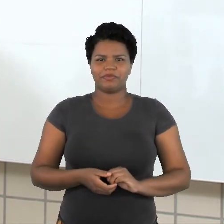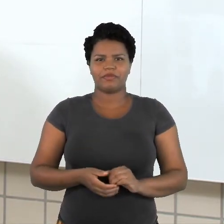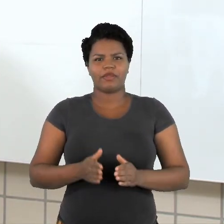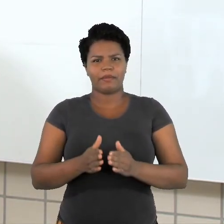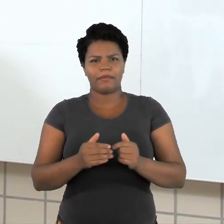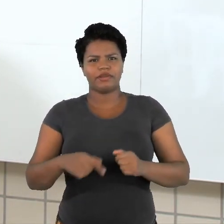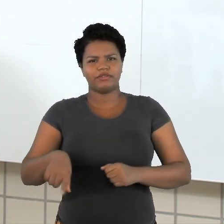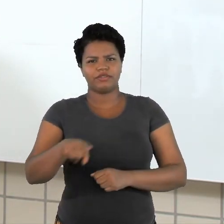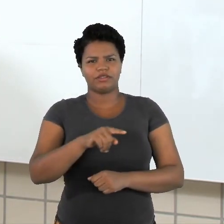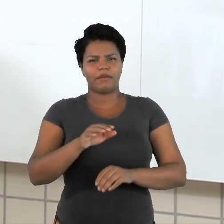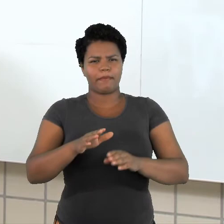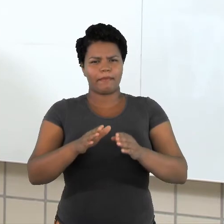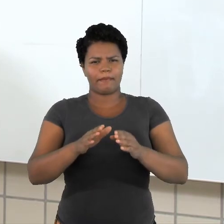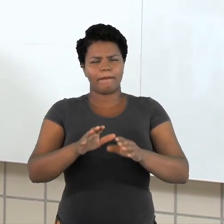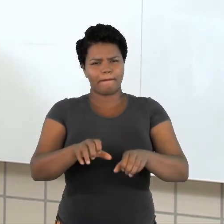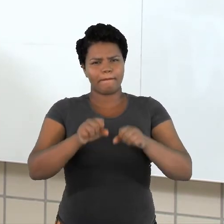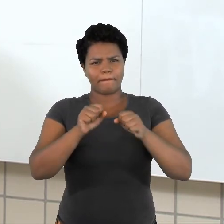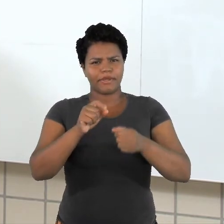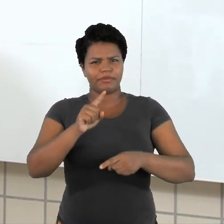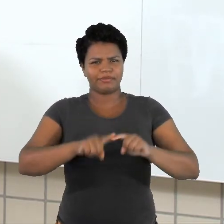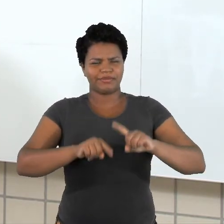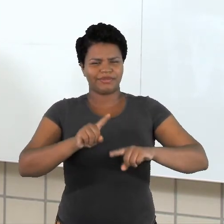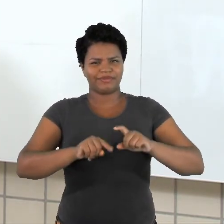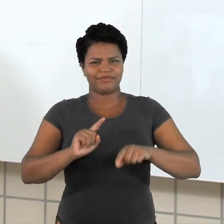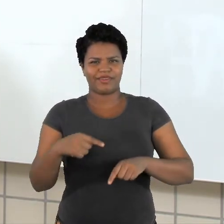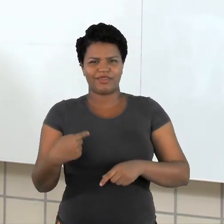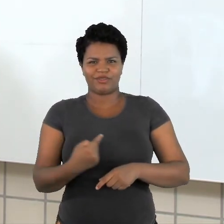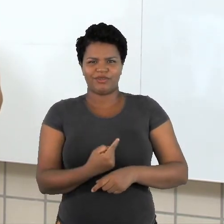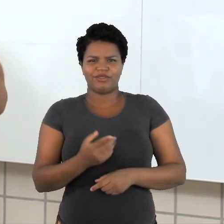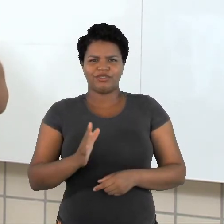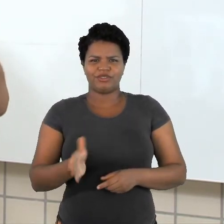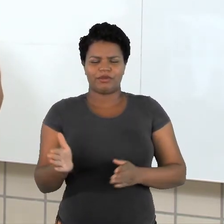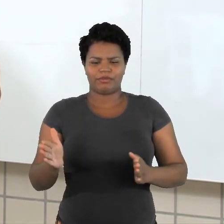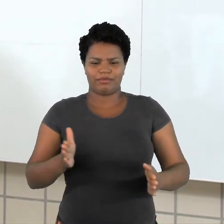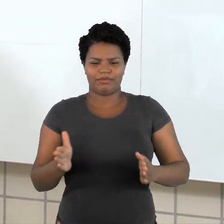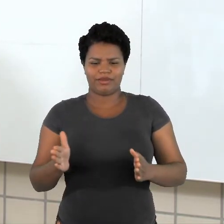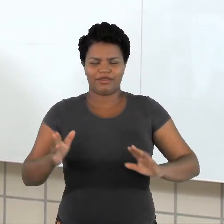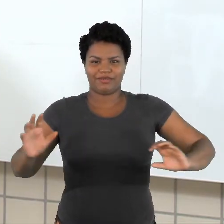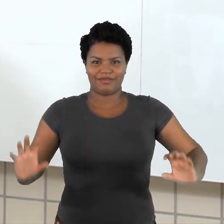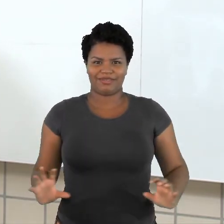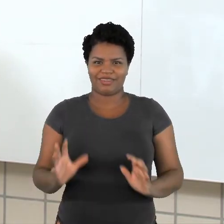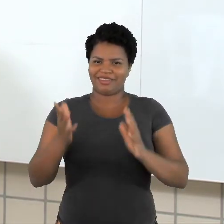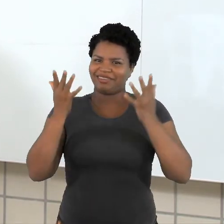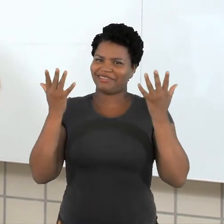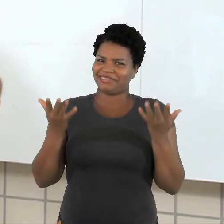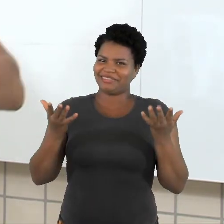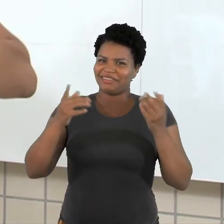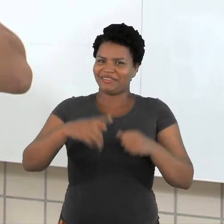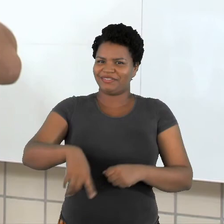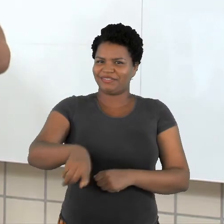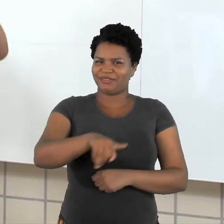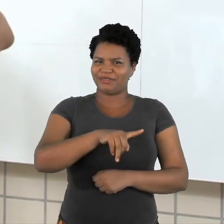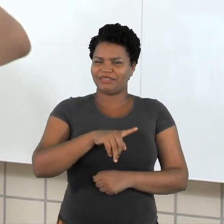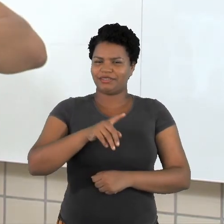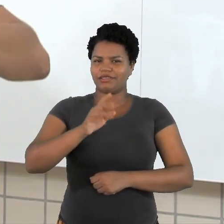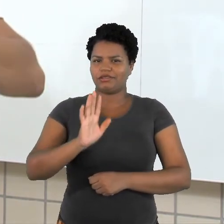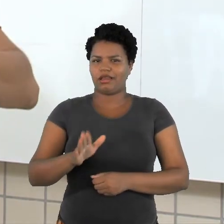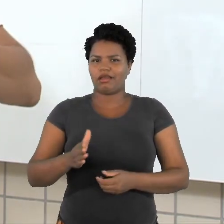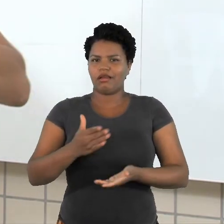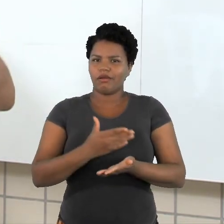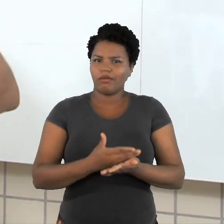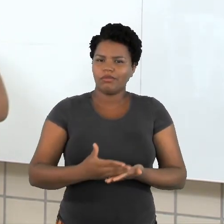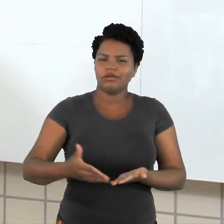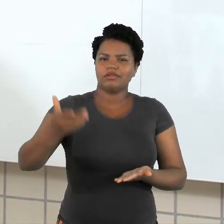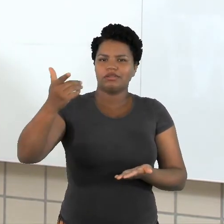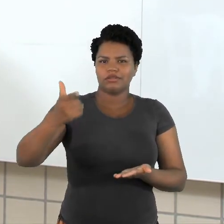que peguem o material. Nós já estamos passando por um período agora de festividades, vocês estão recomeçando